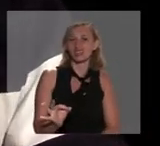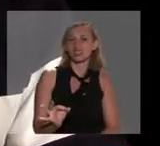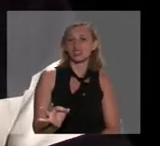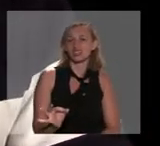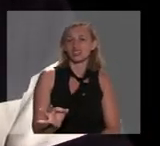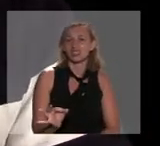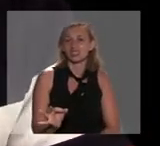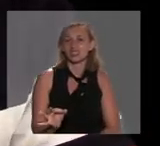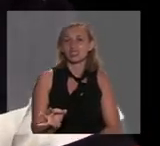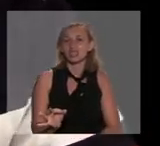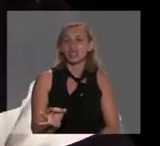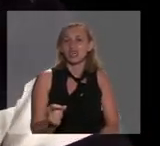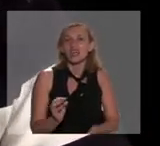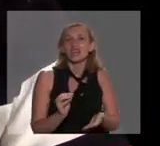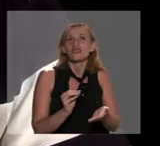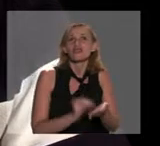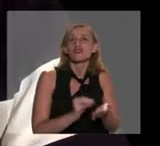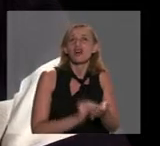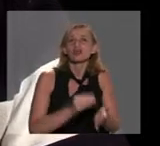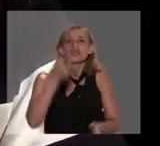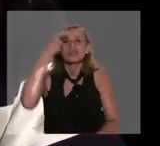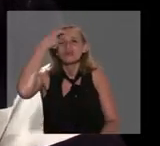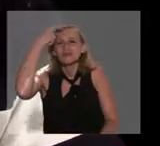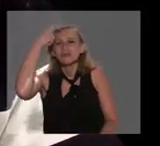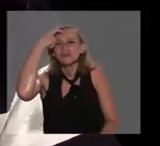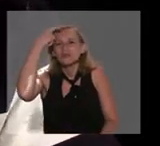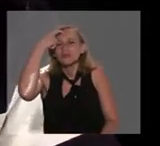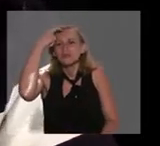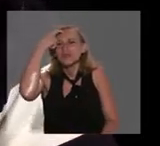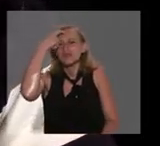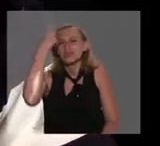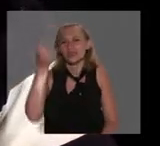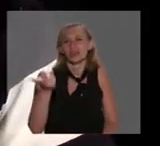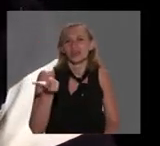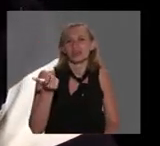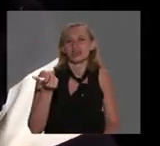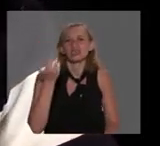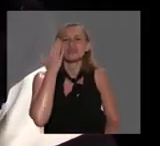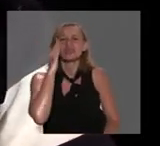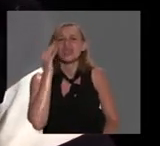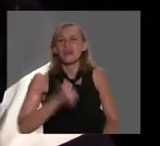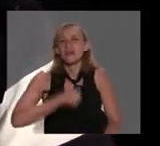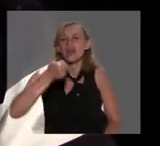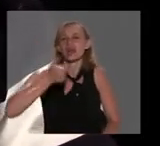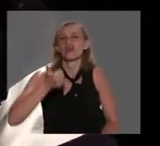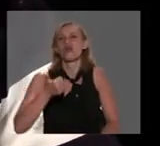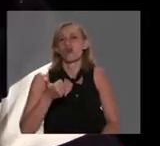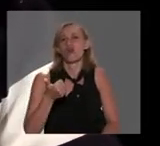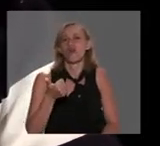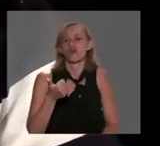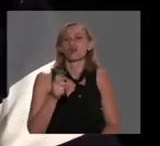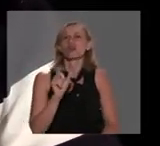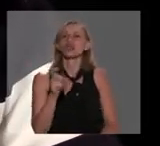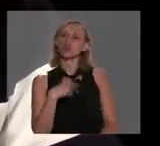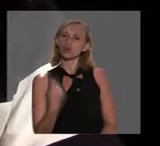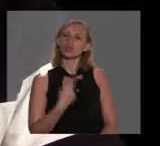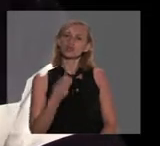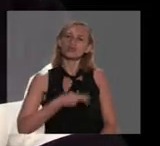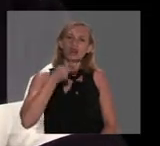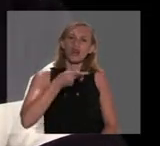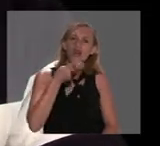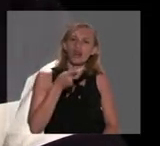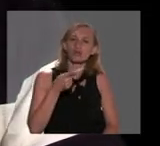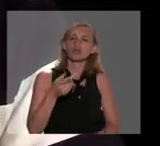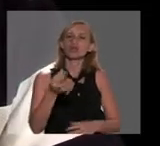um argumento, né? Eu costumo dizer que mimimi e vitimismo é a falta de capacidade cognitiva de uma pessoa de conseguir